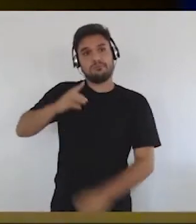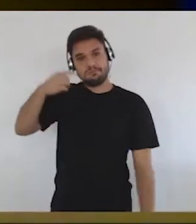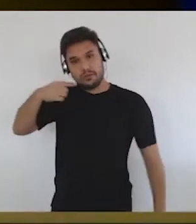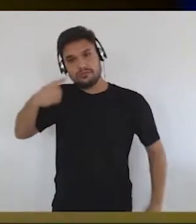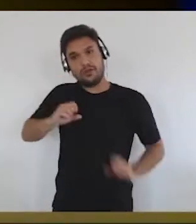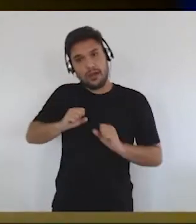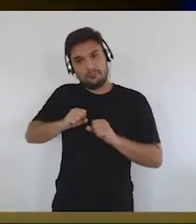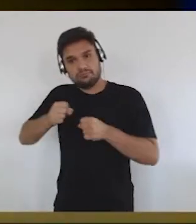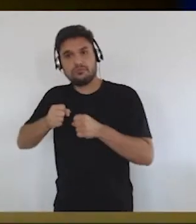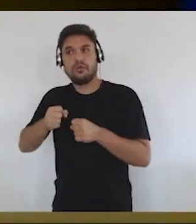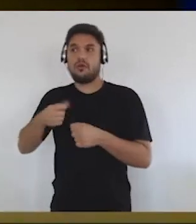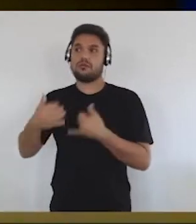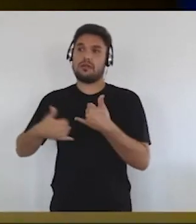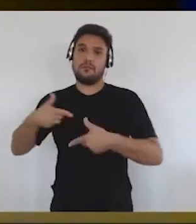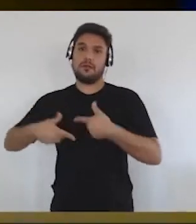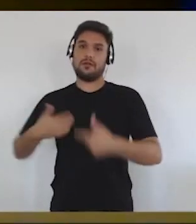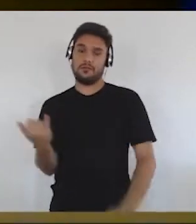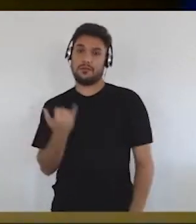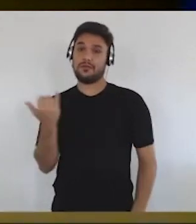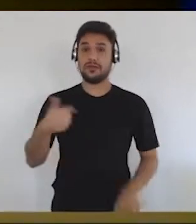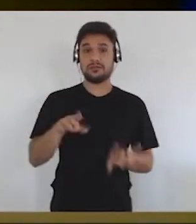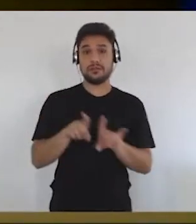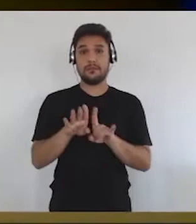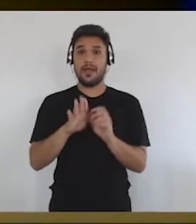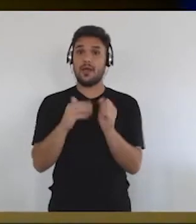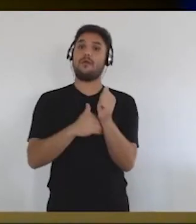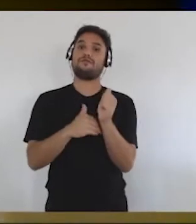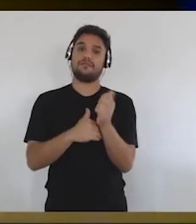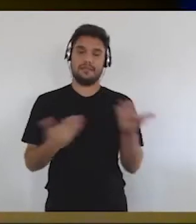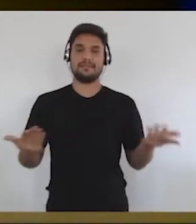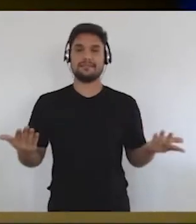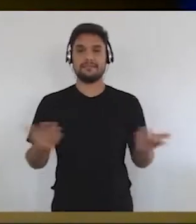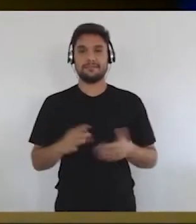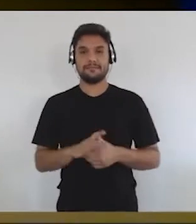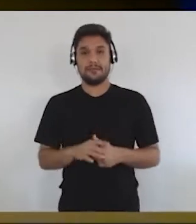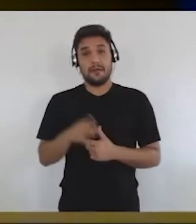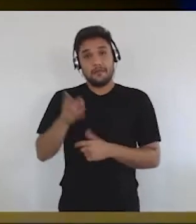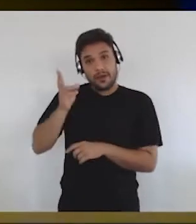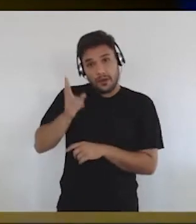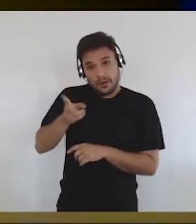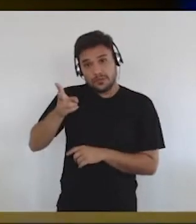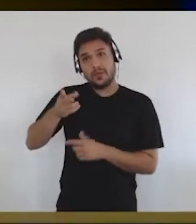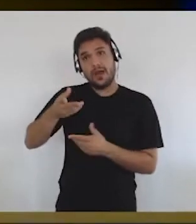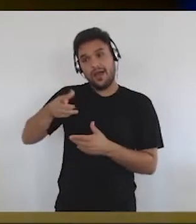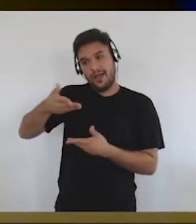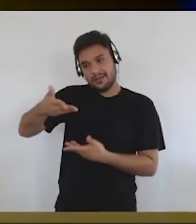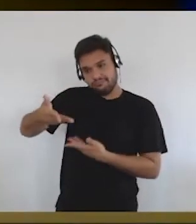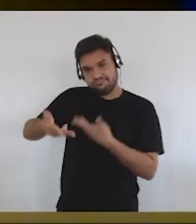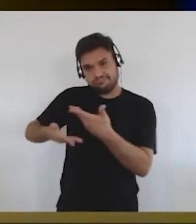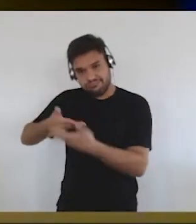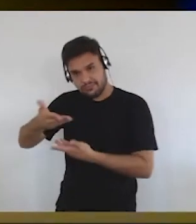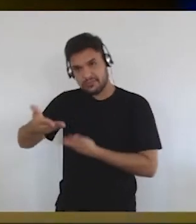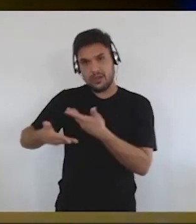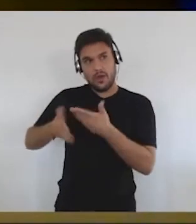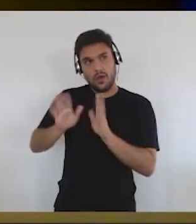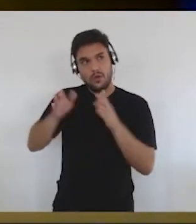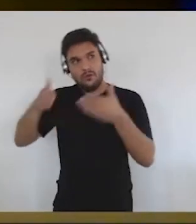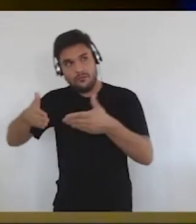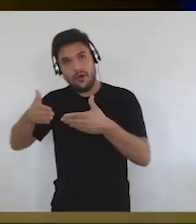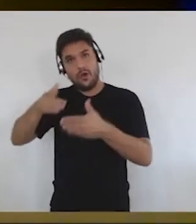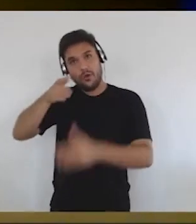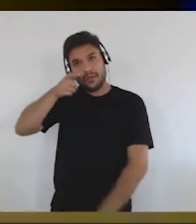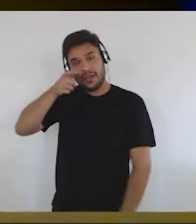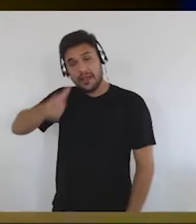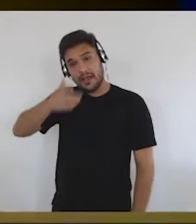de profunda relevância em um ato de confidência. Para o resguardo dessa relação, visando o interesse de quem está